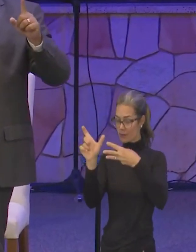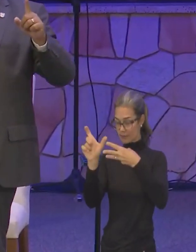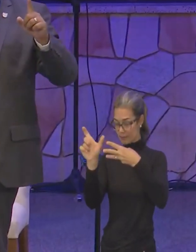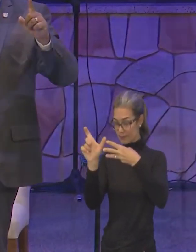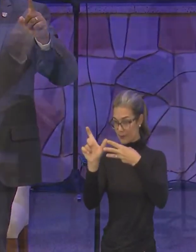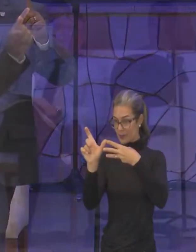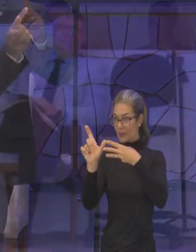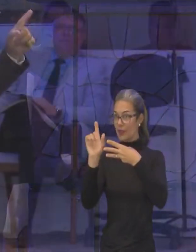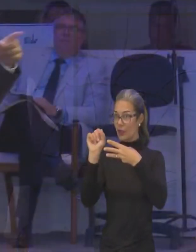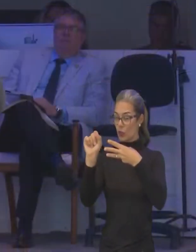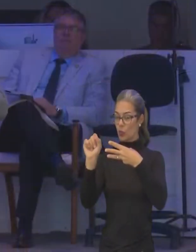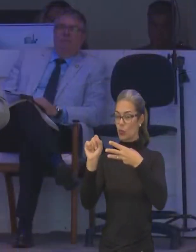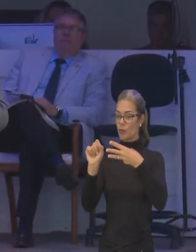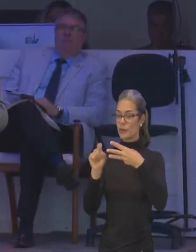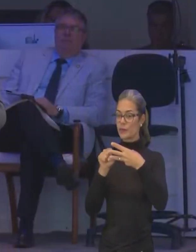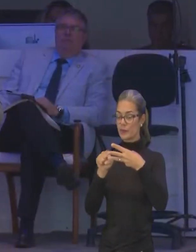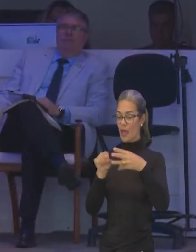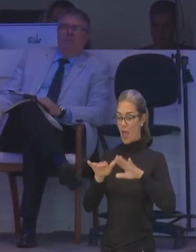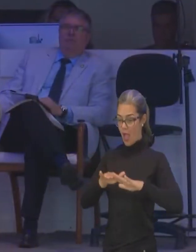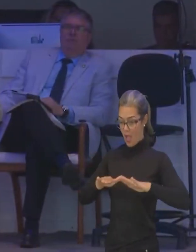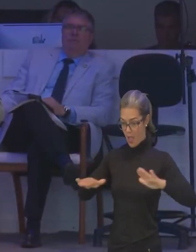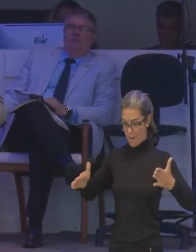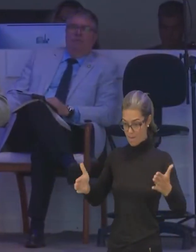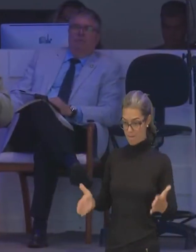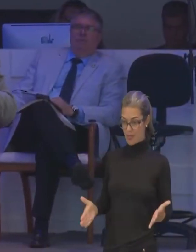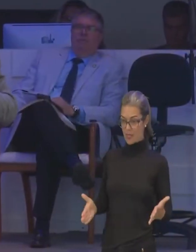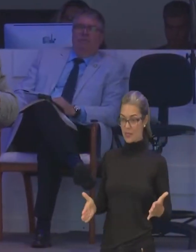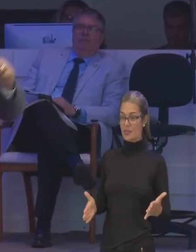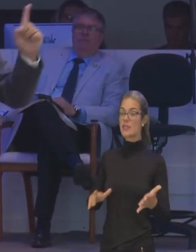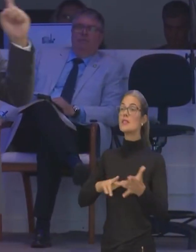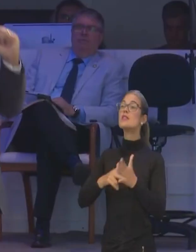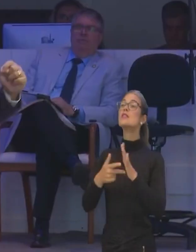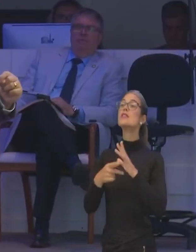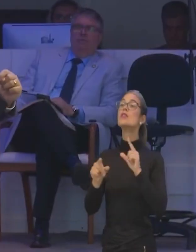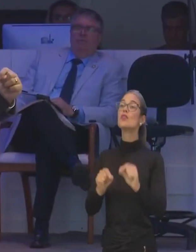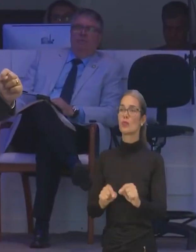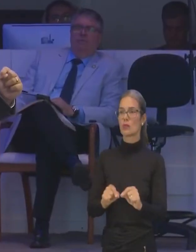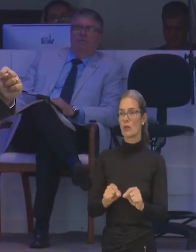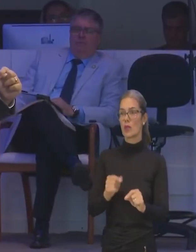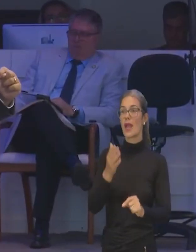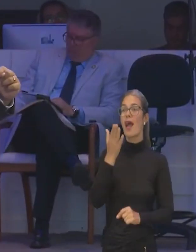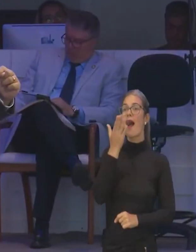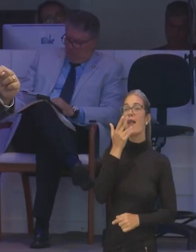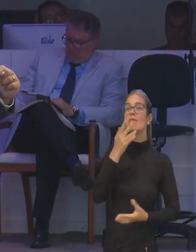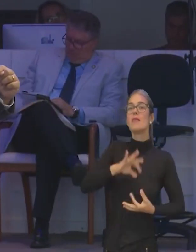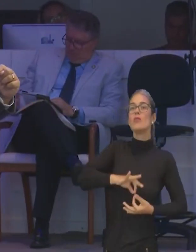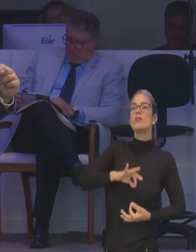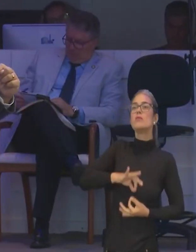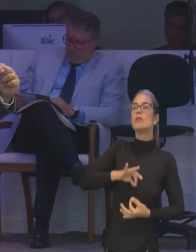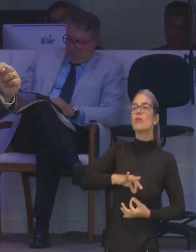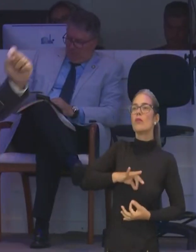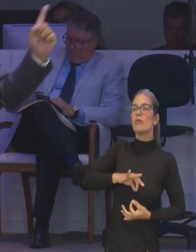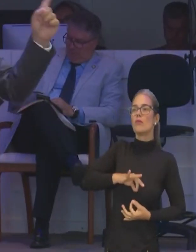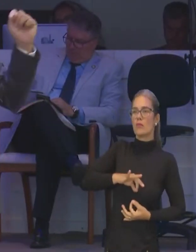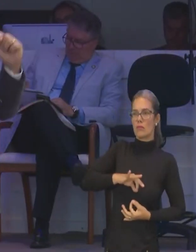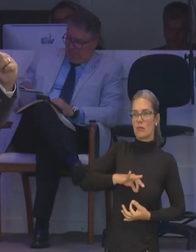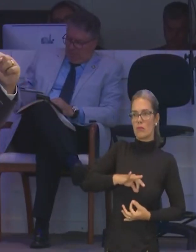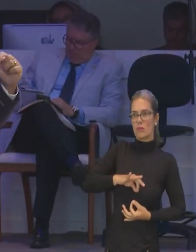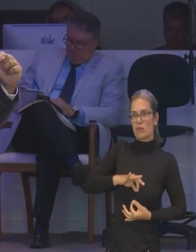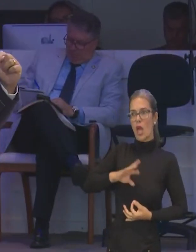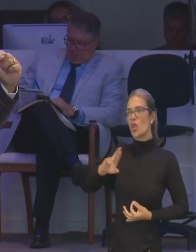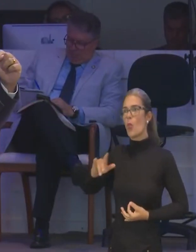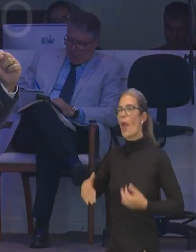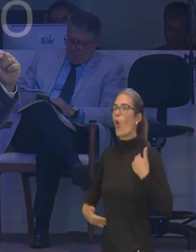lembre é que esta mesa é uma mesa de alimento espiritual, não de